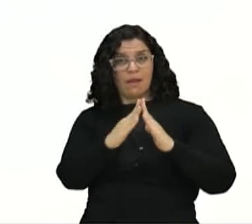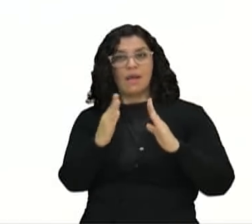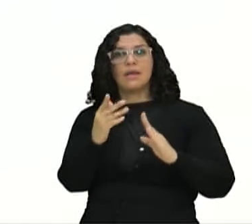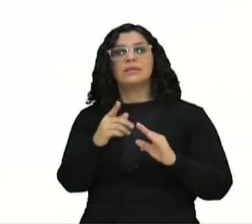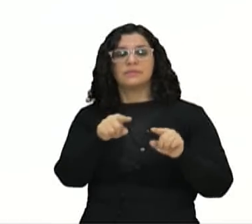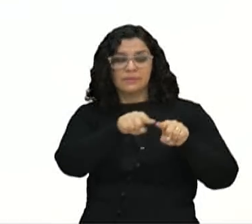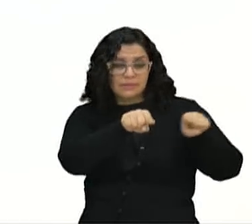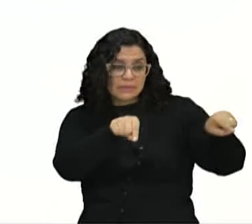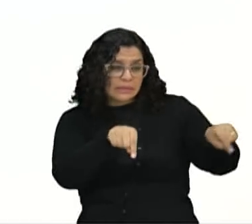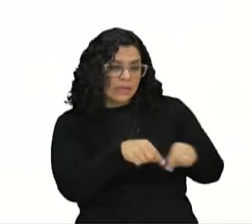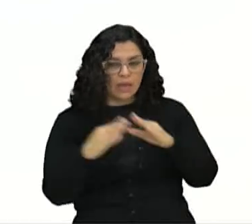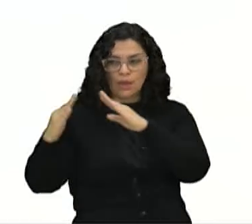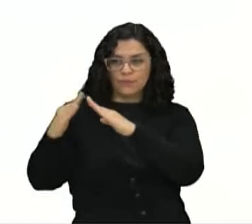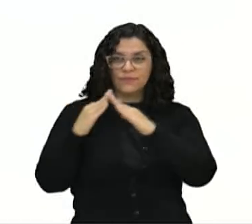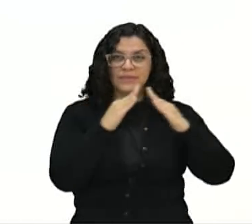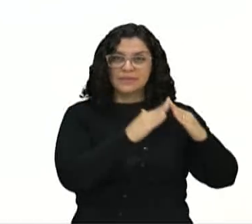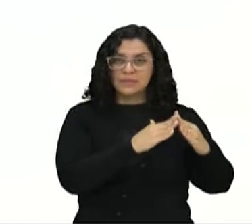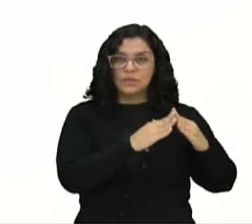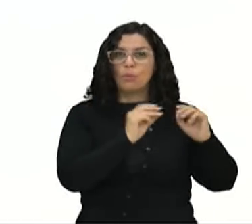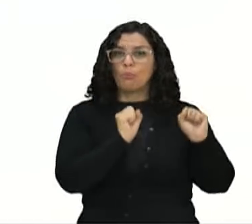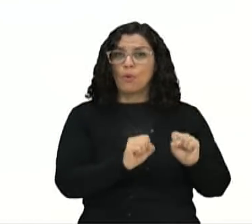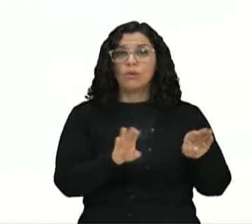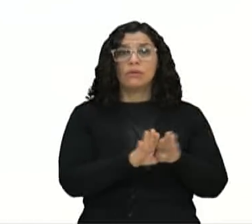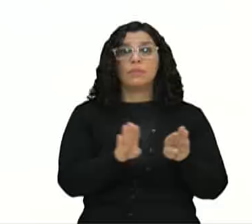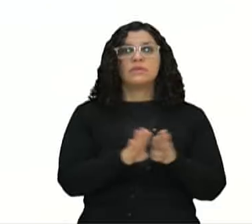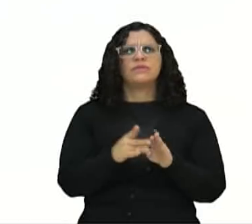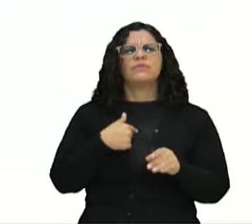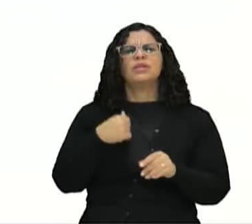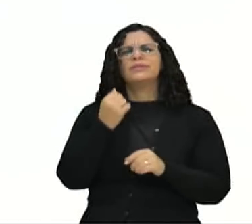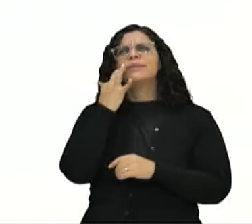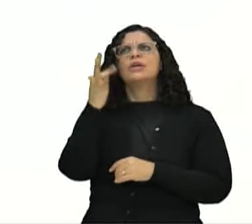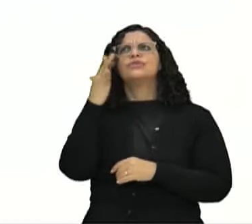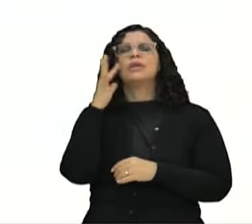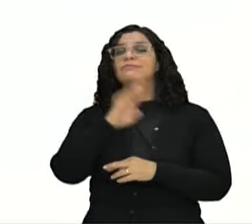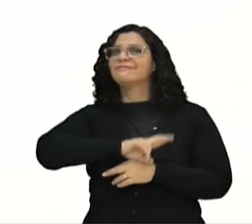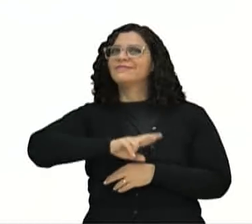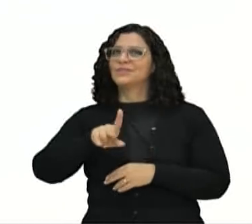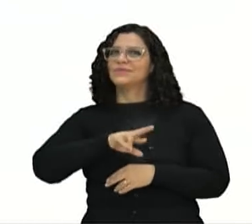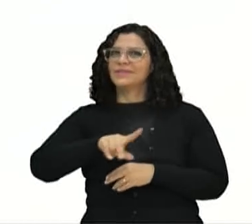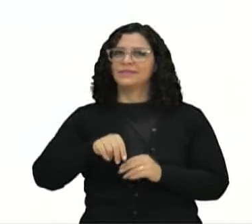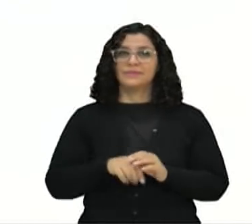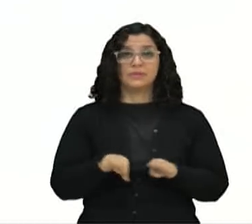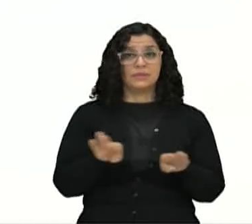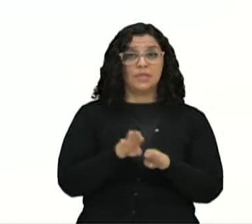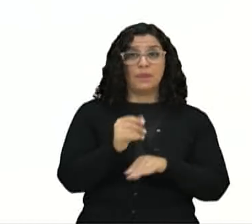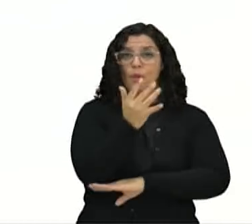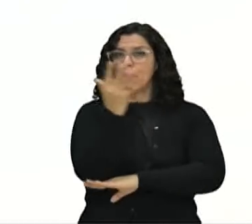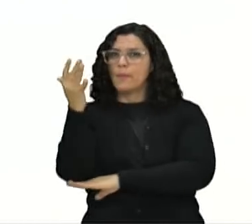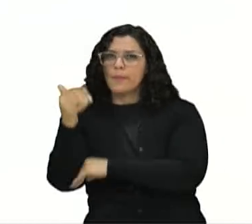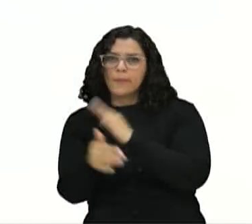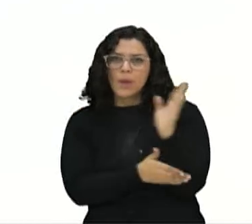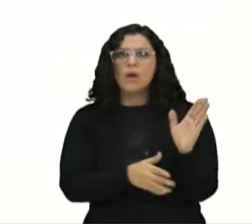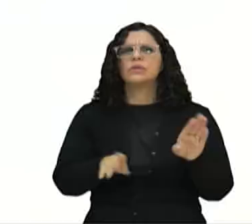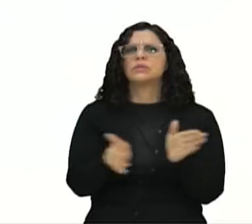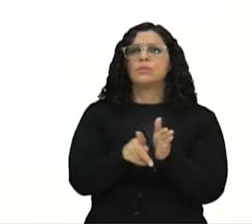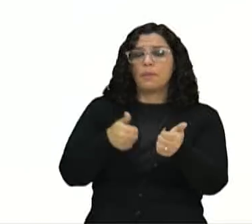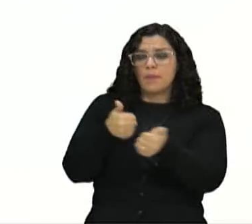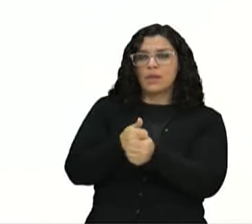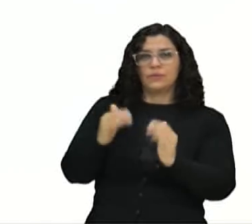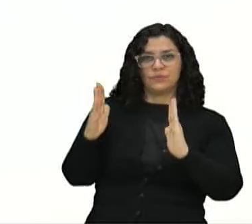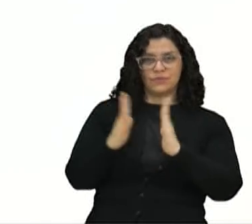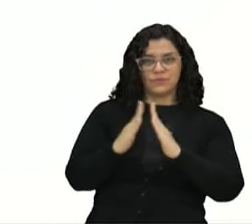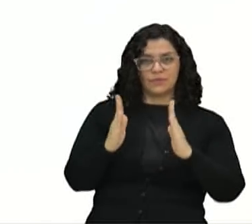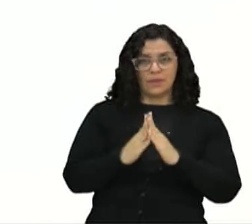pátio, ali a sua vizinhança? Tudo bem, se não pode criar um totalmente novo. Imagine um bosque, um parque, uma área próxima à sua